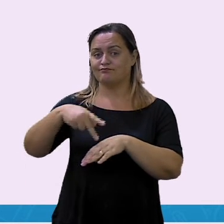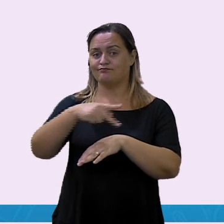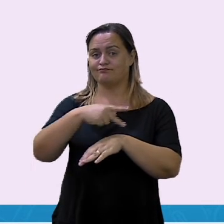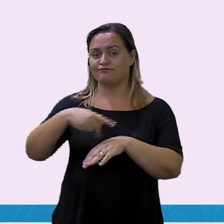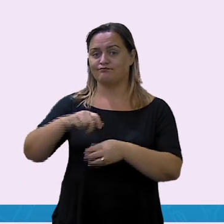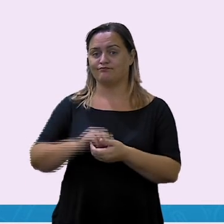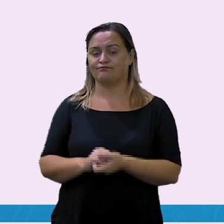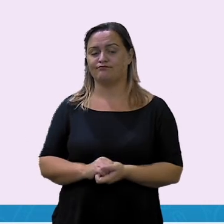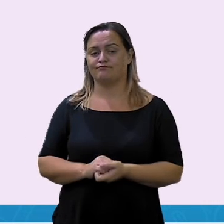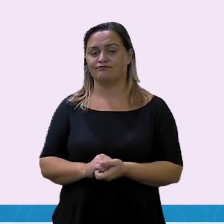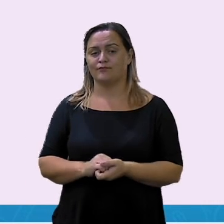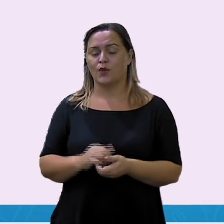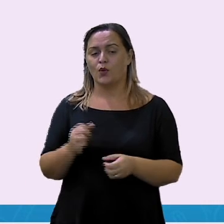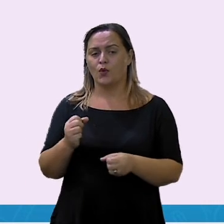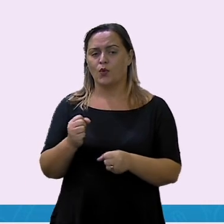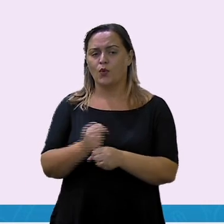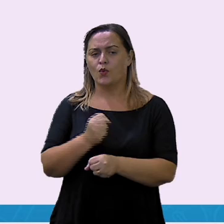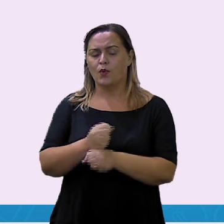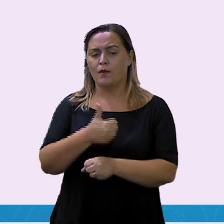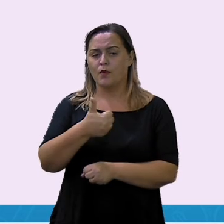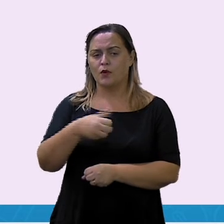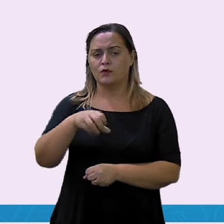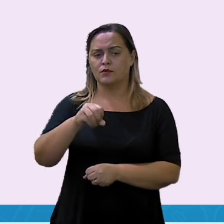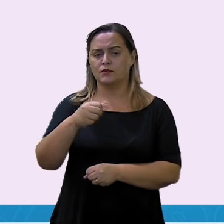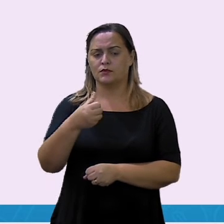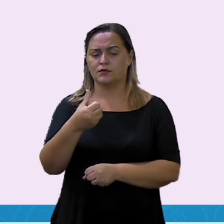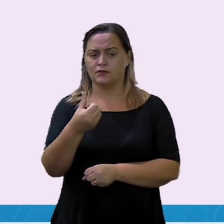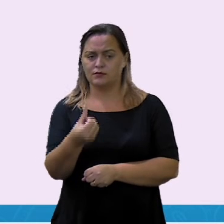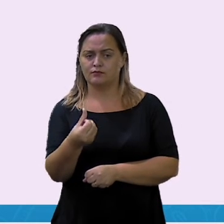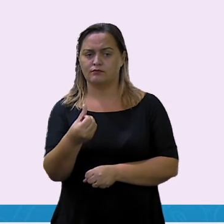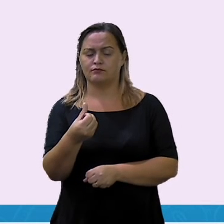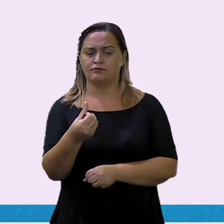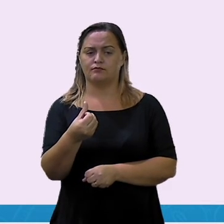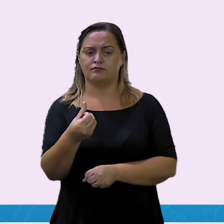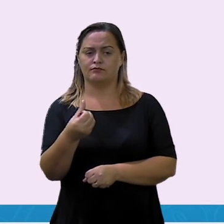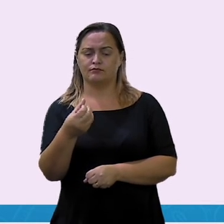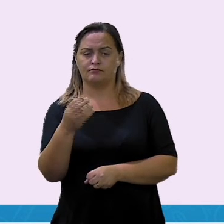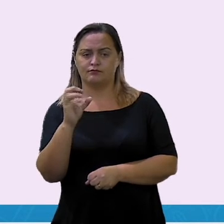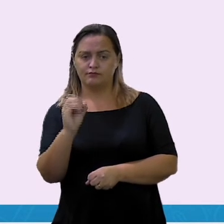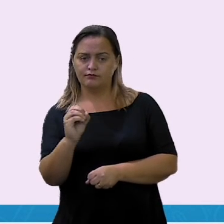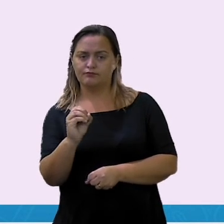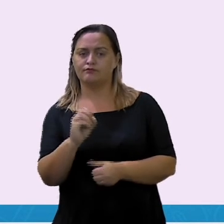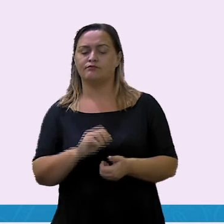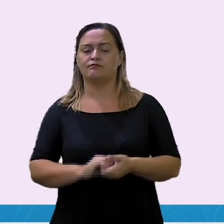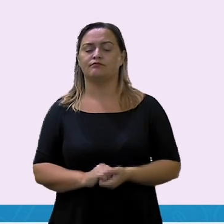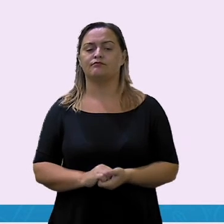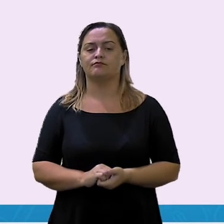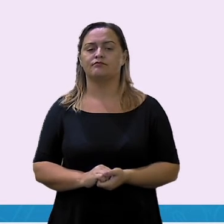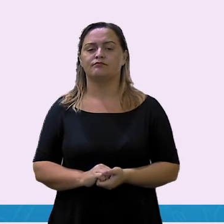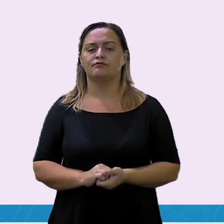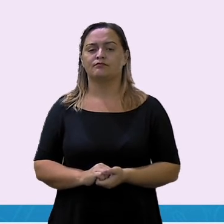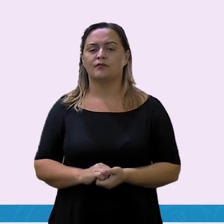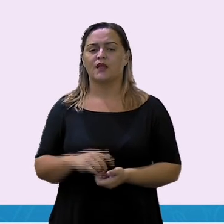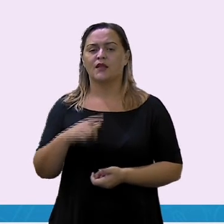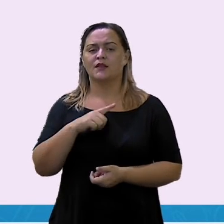inaugurado em 1960, junto a outros prédios de Brasília. Sua arquitetura é caracterizada por